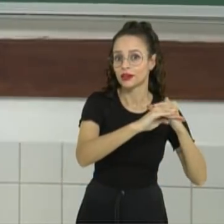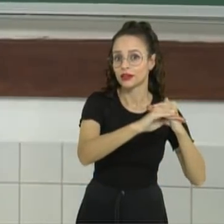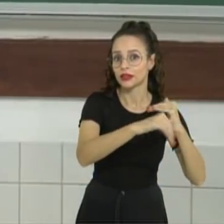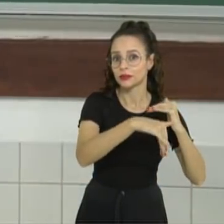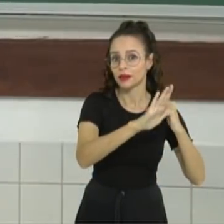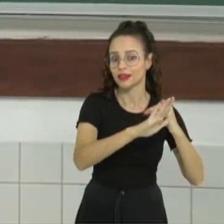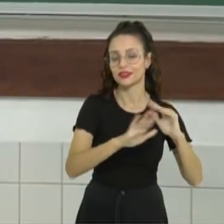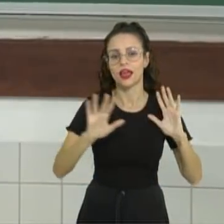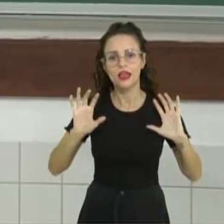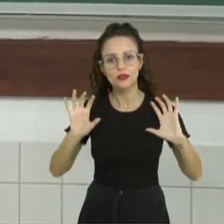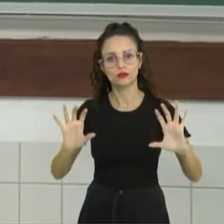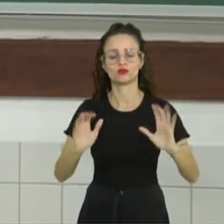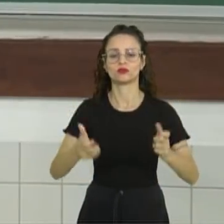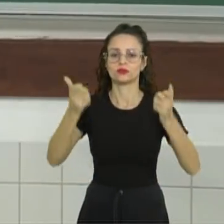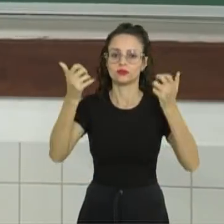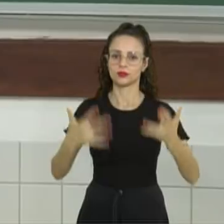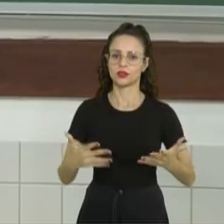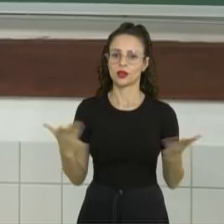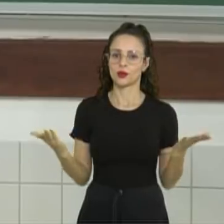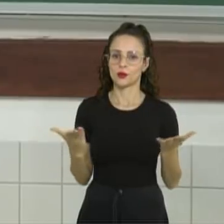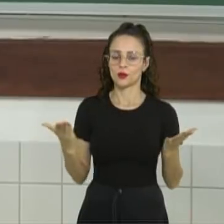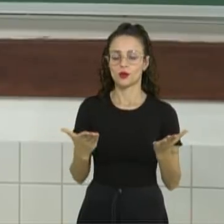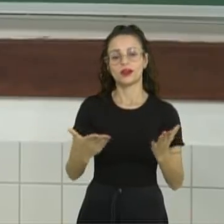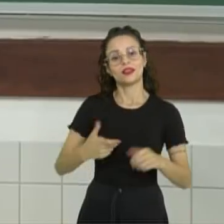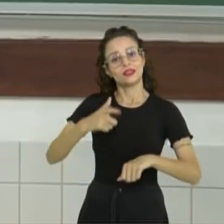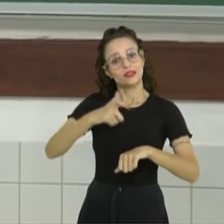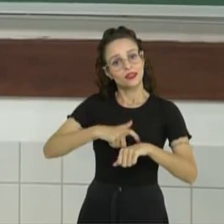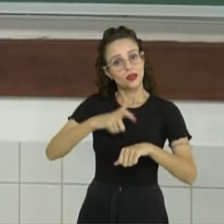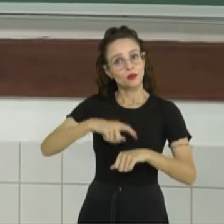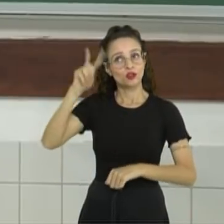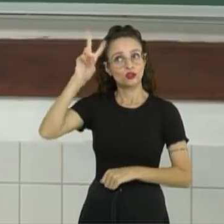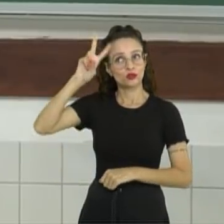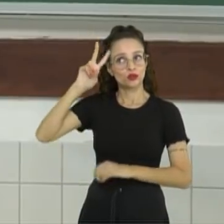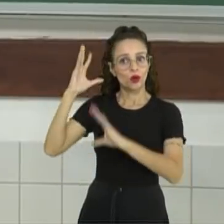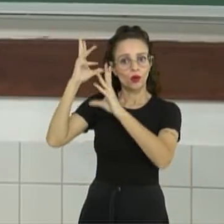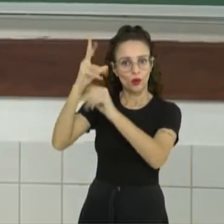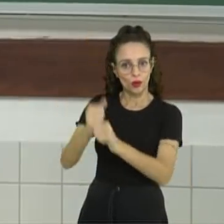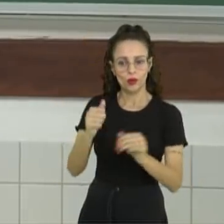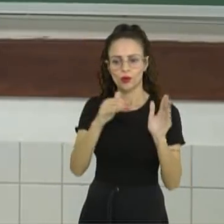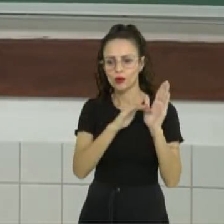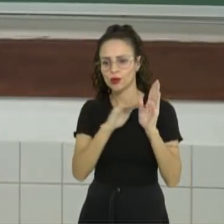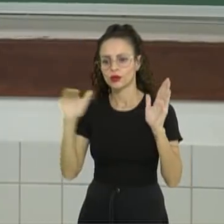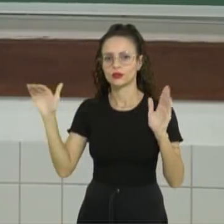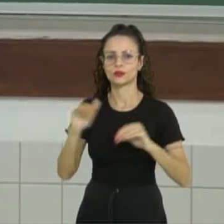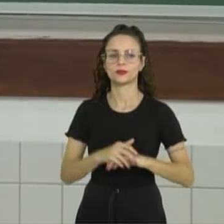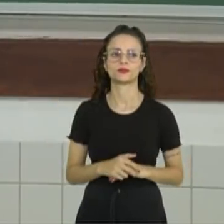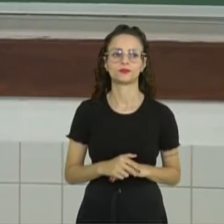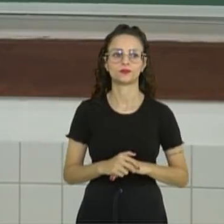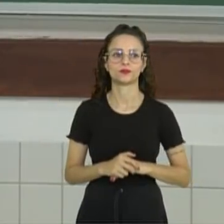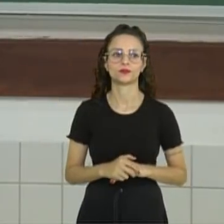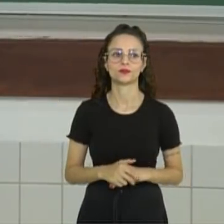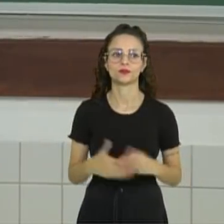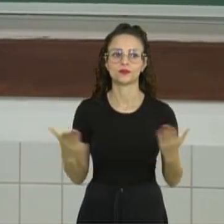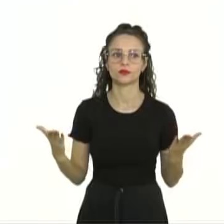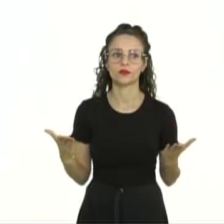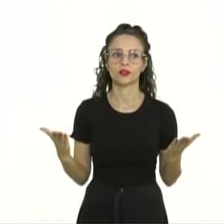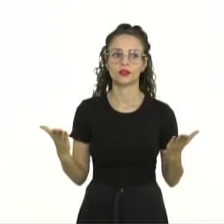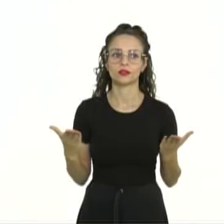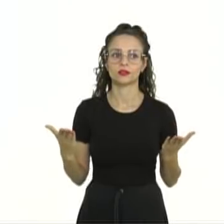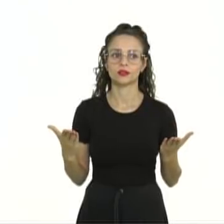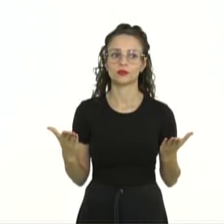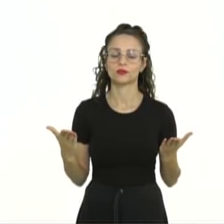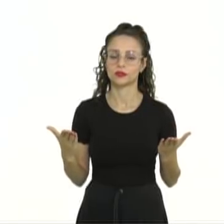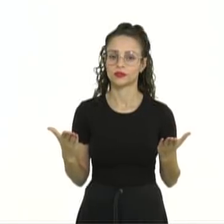maiores. É exatamente isso que nós entendemos como um tempo histórico, ok? Tempo histórico cronológico, nosso tempo de hoje,